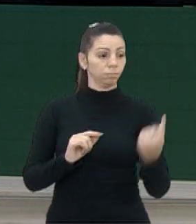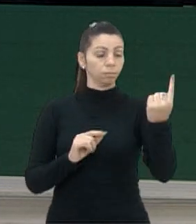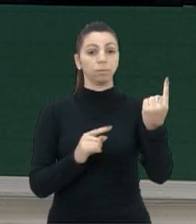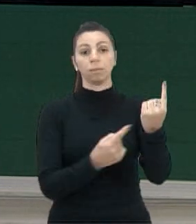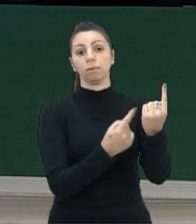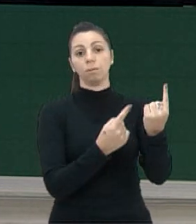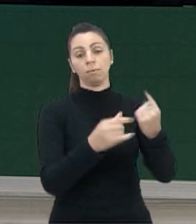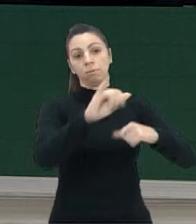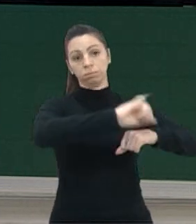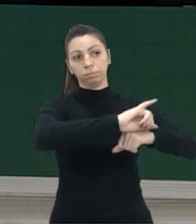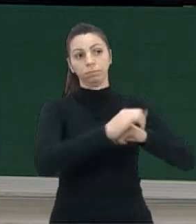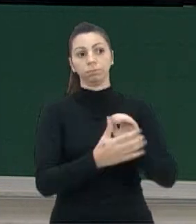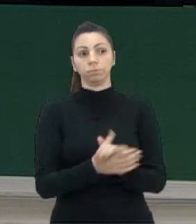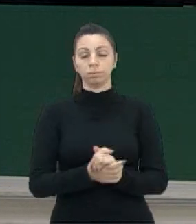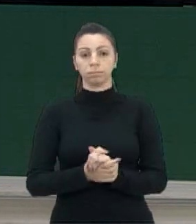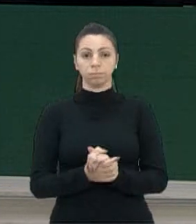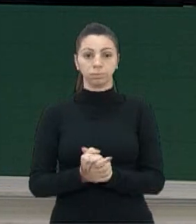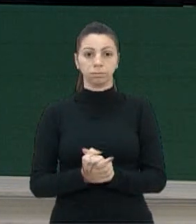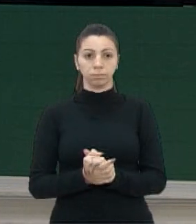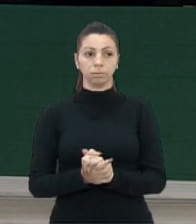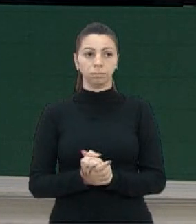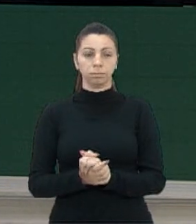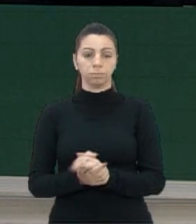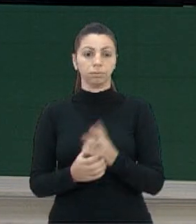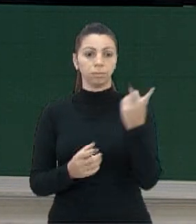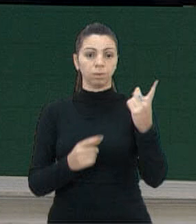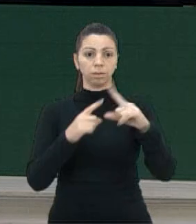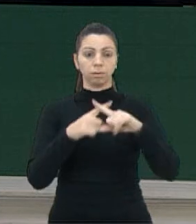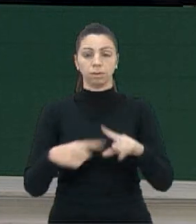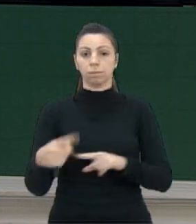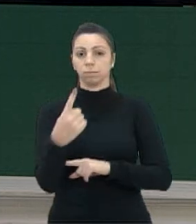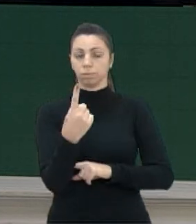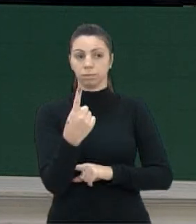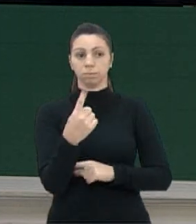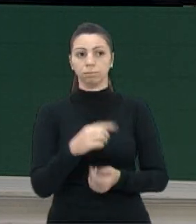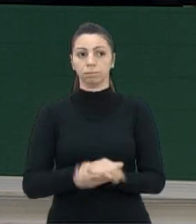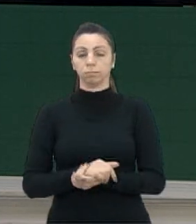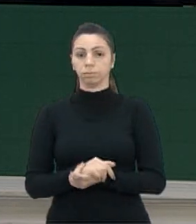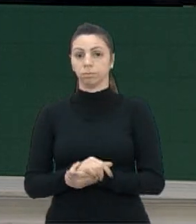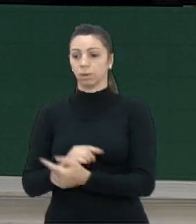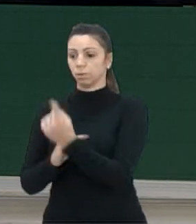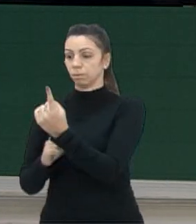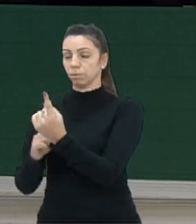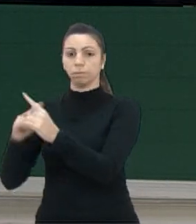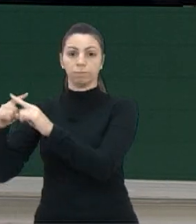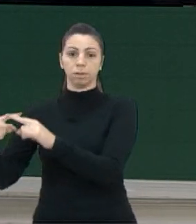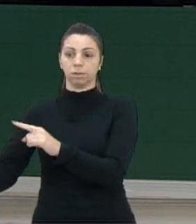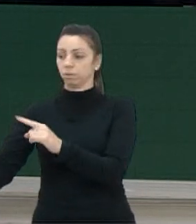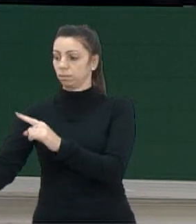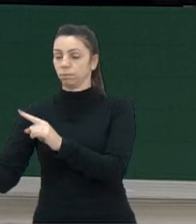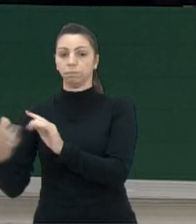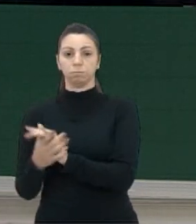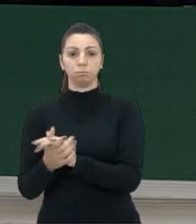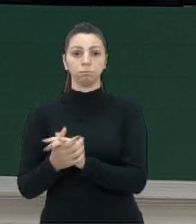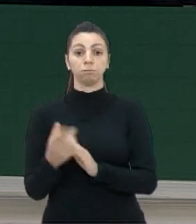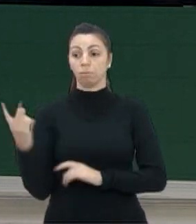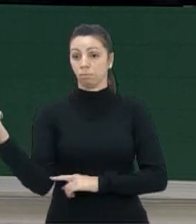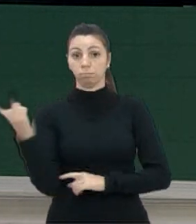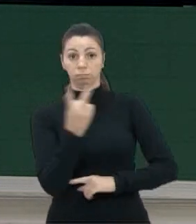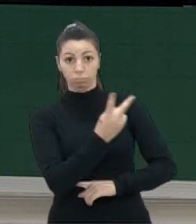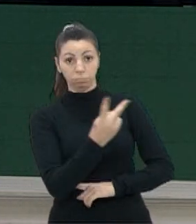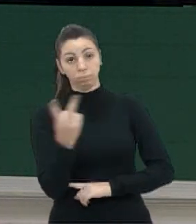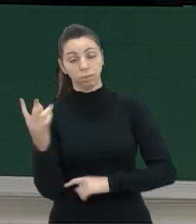que eu vou escrever do lado dele aqui é 2. 2 vezes 1, 2 alumínios. 1 vezes 2, 2 alumínios de cada lado.